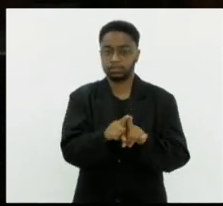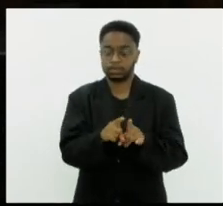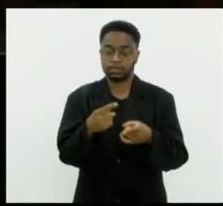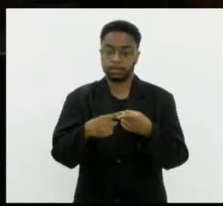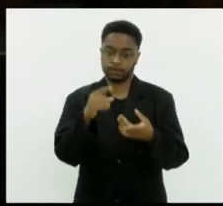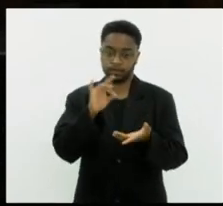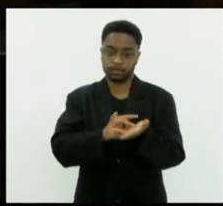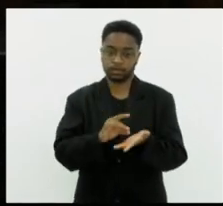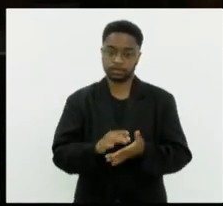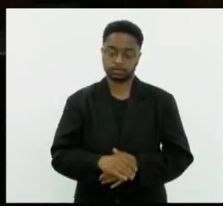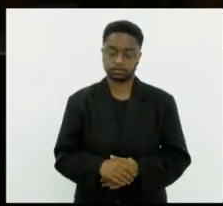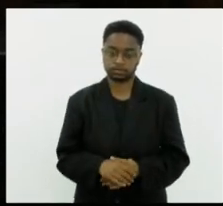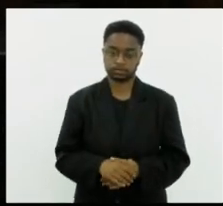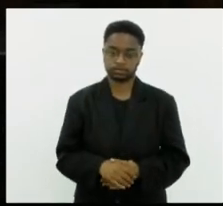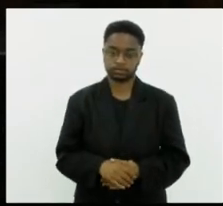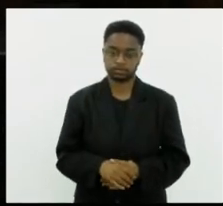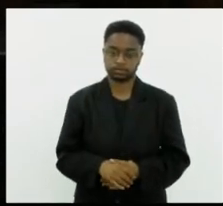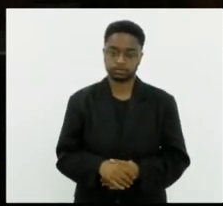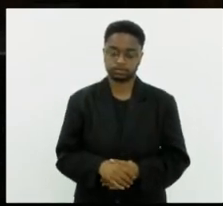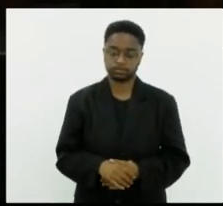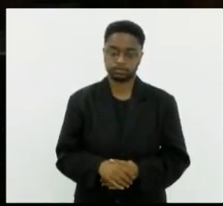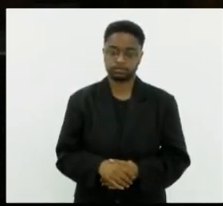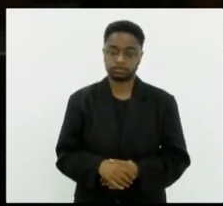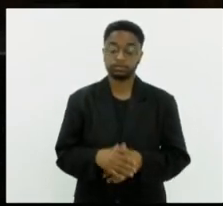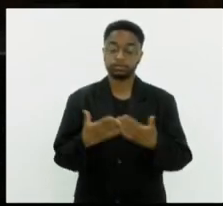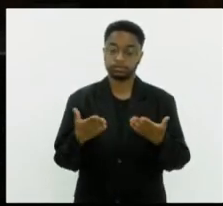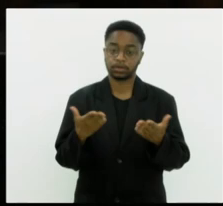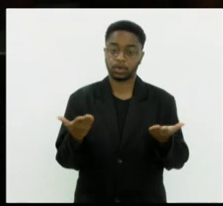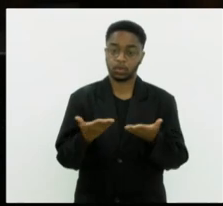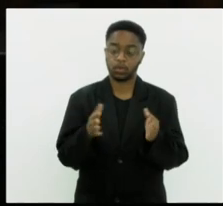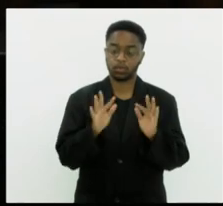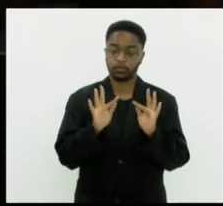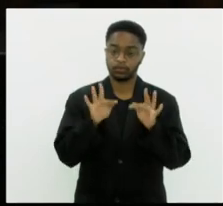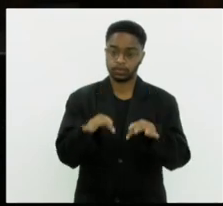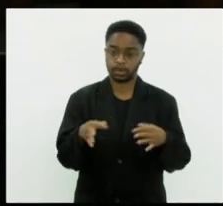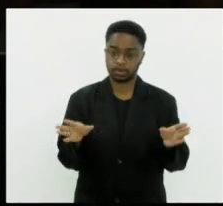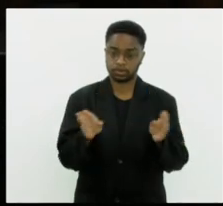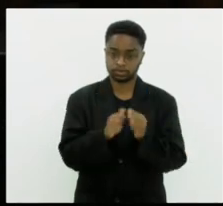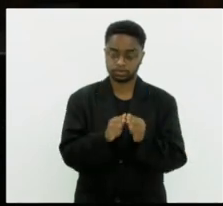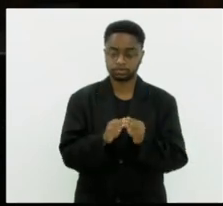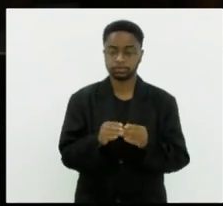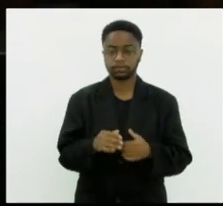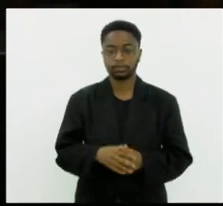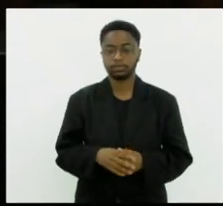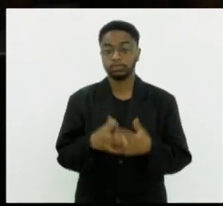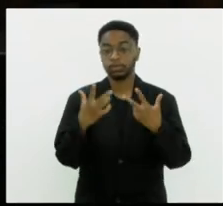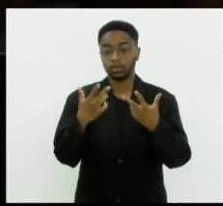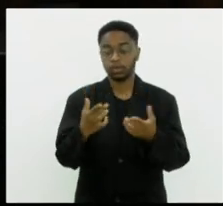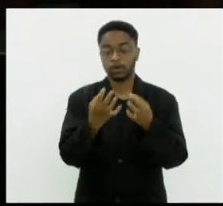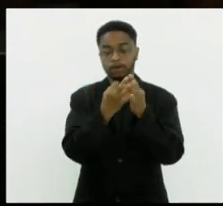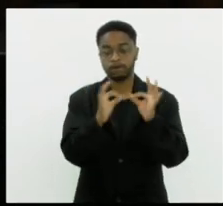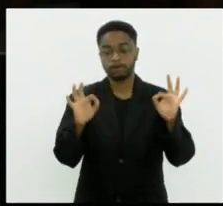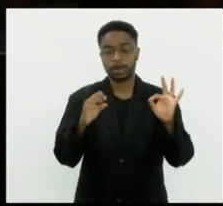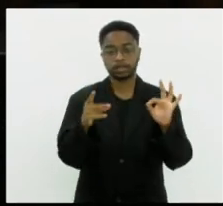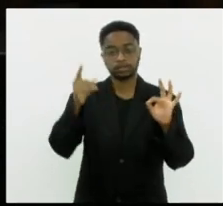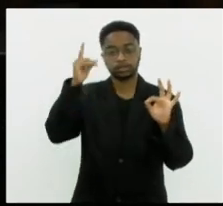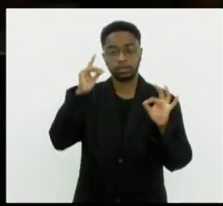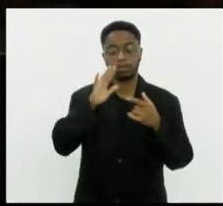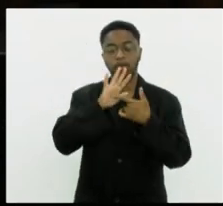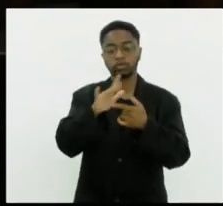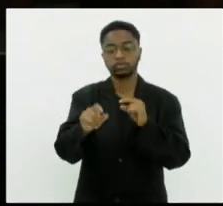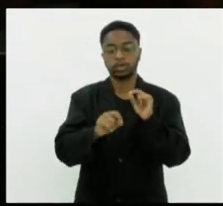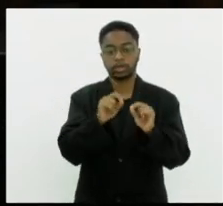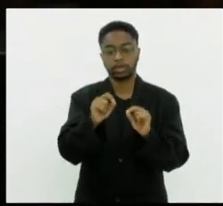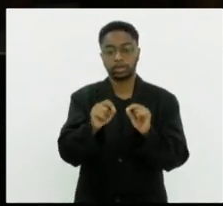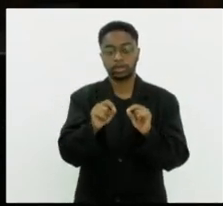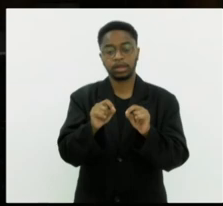verdade, pô. E aí, para finalizar aqui, como diz o velho ditado, né, que os fins,